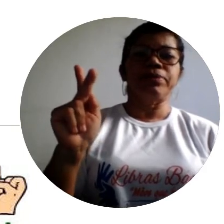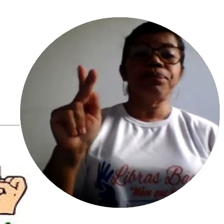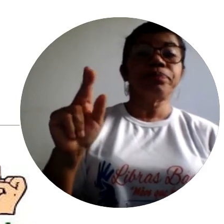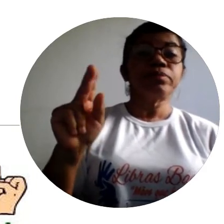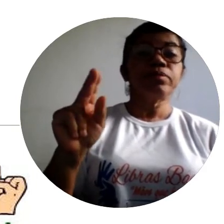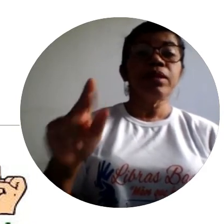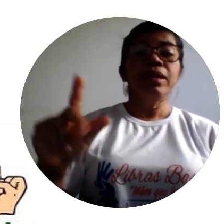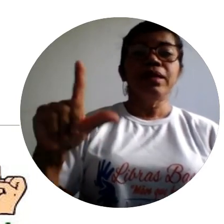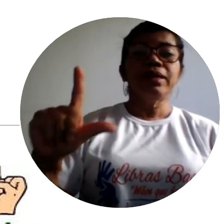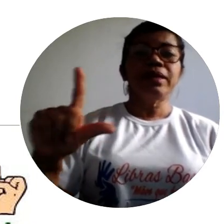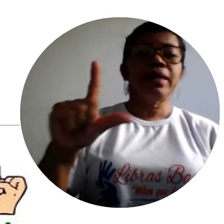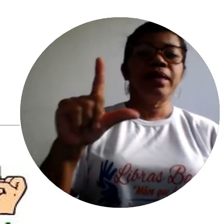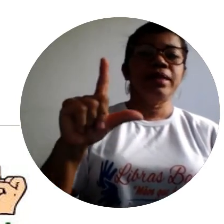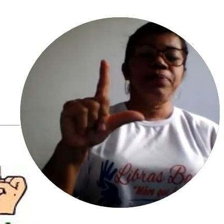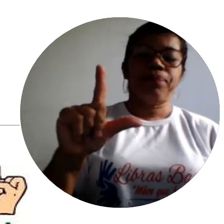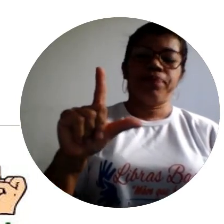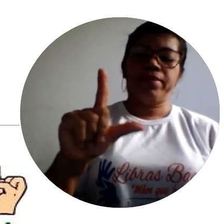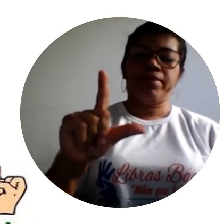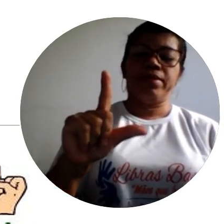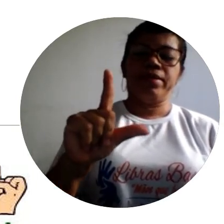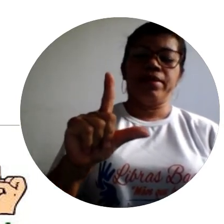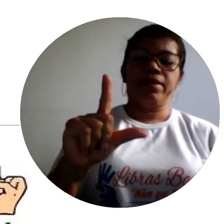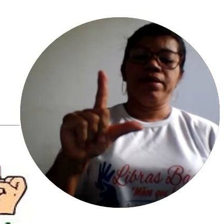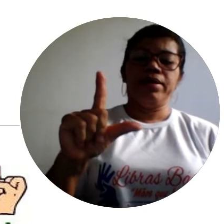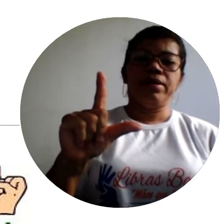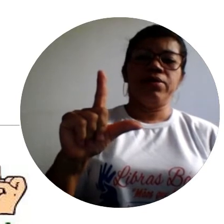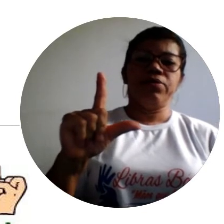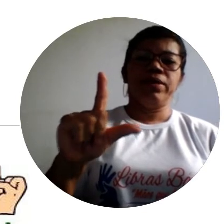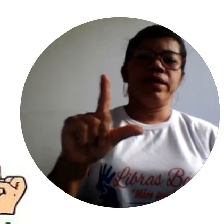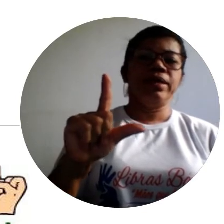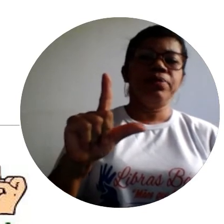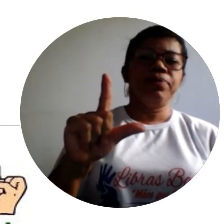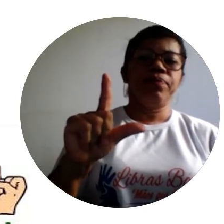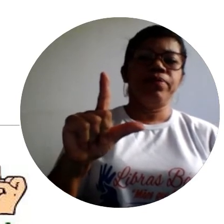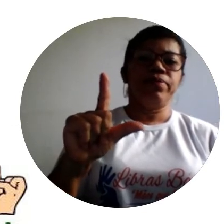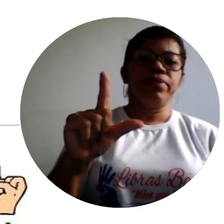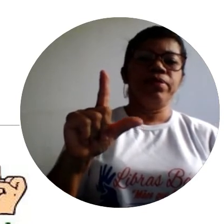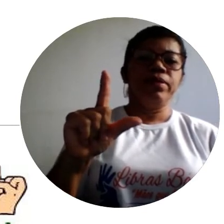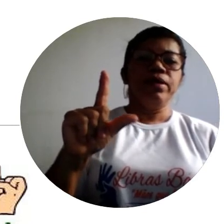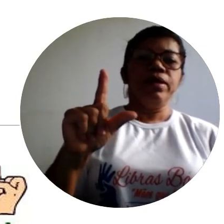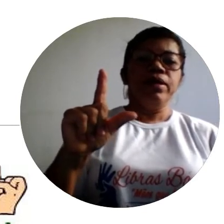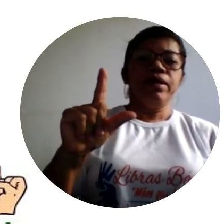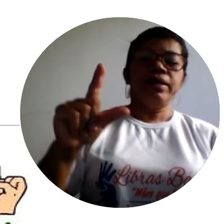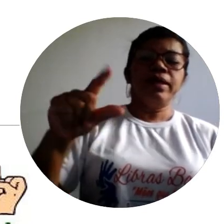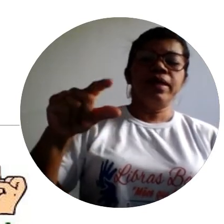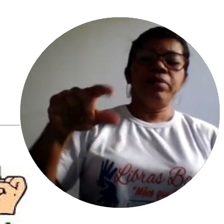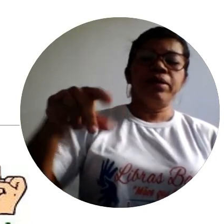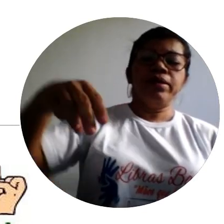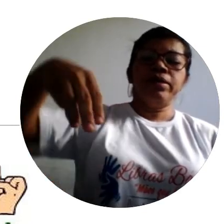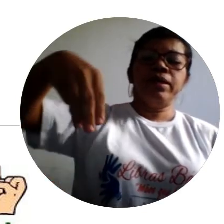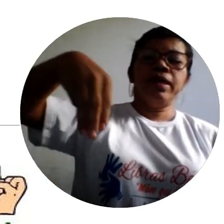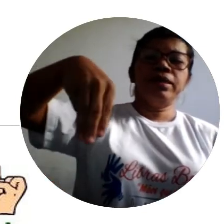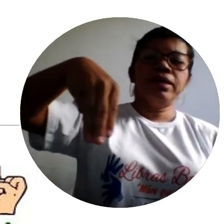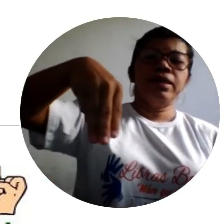cima. Letra L. Aqui, ó, o L. Letra